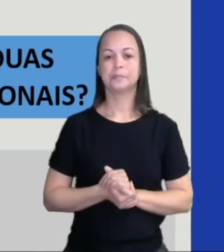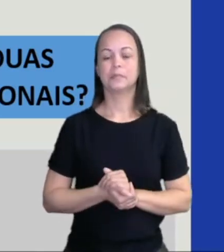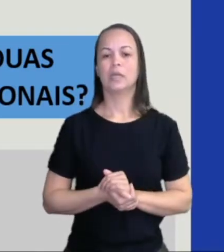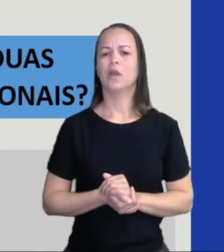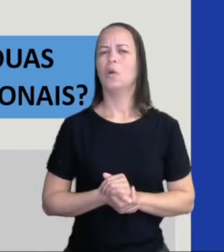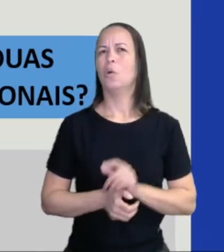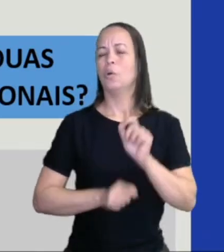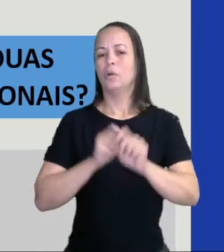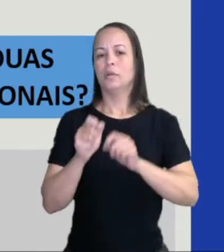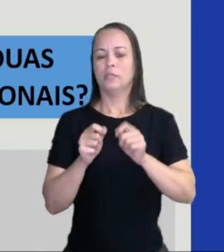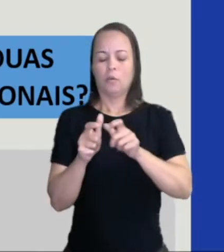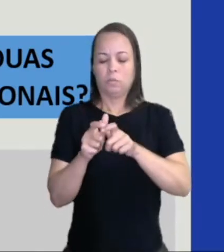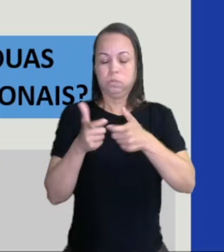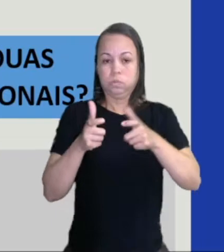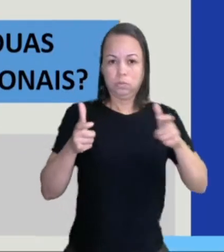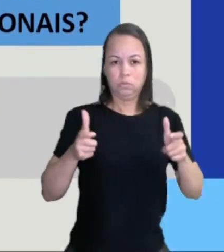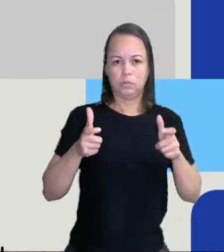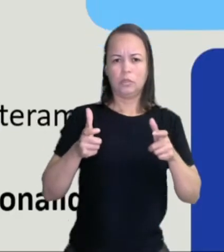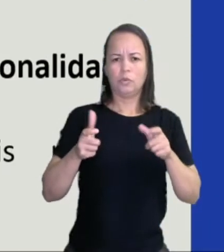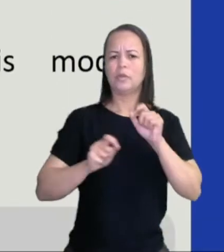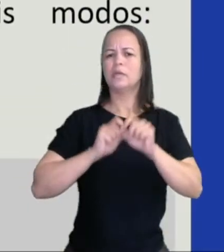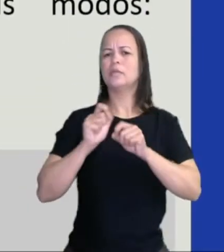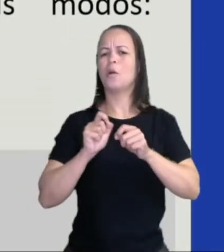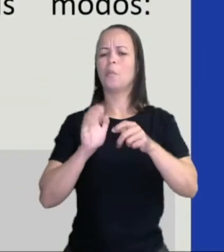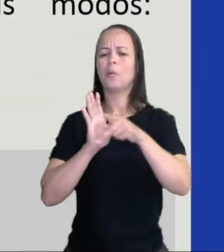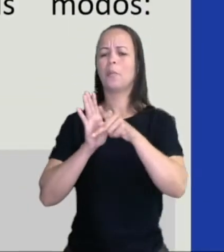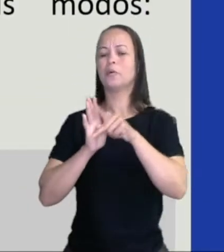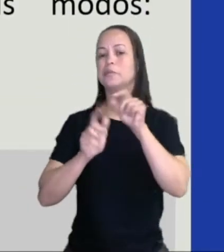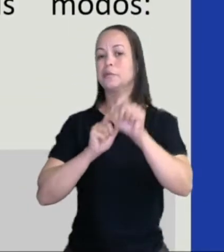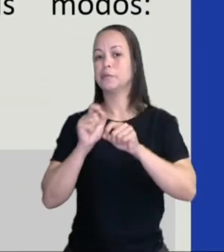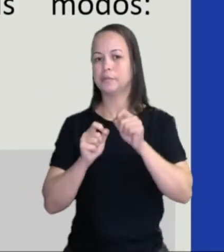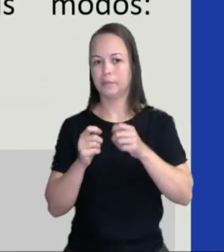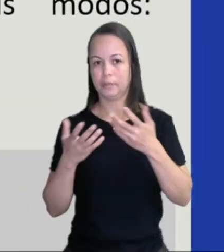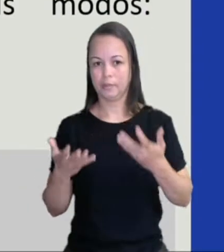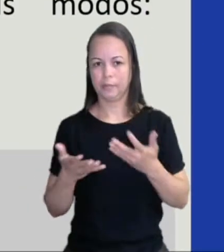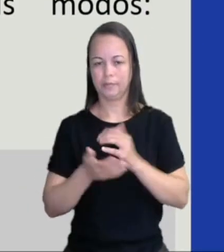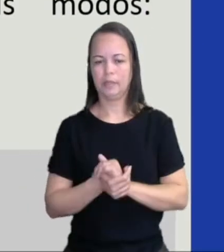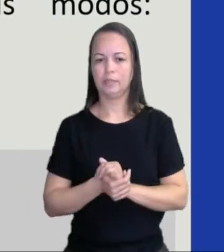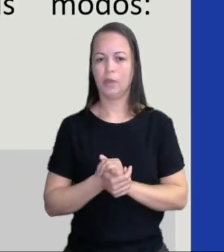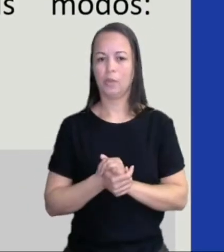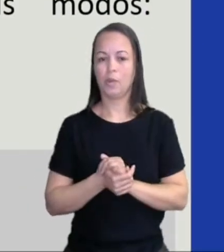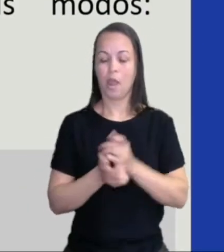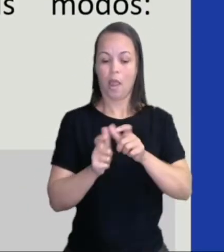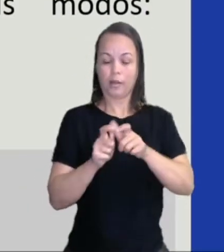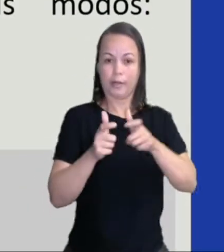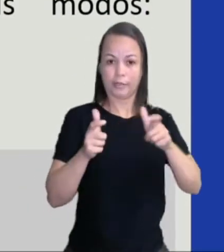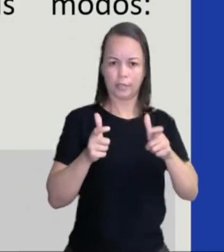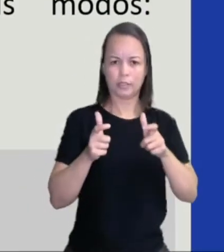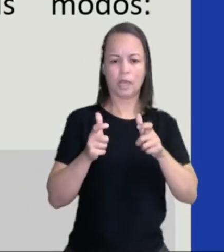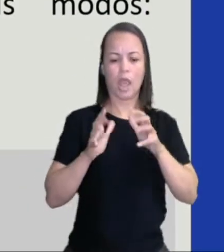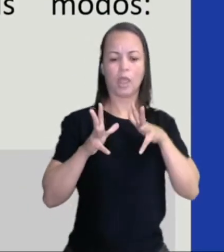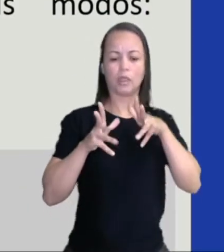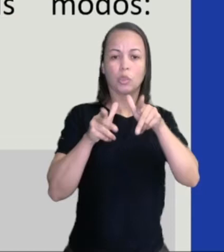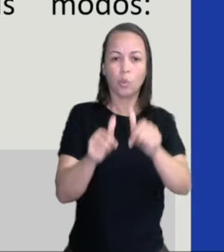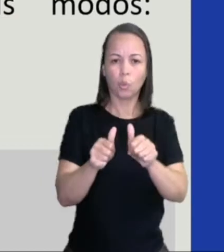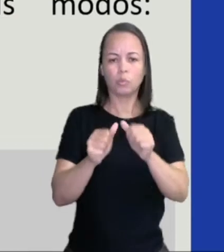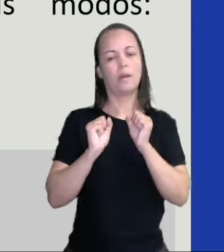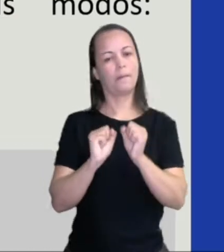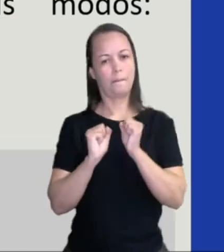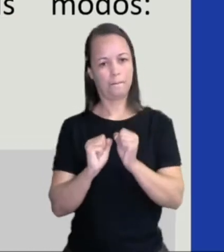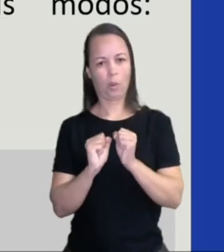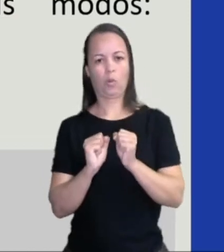e quando elas são proporcionais? Então, grandezas, minha gente, é tudo que a gente pode medir.